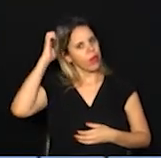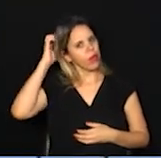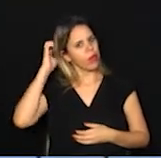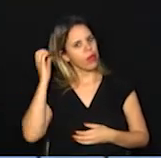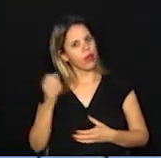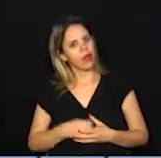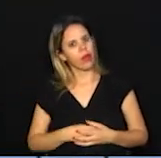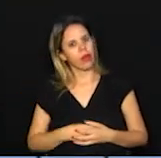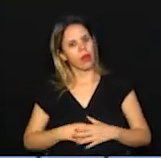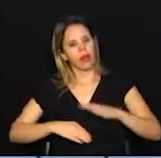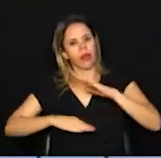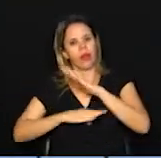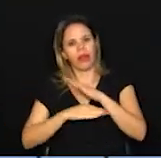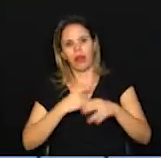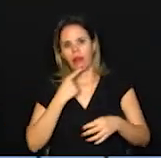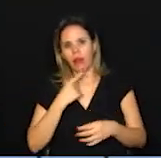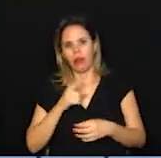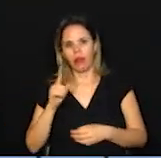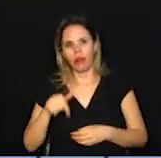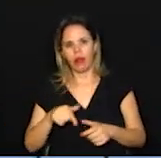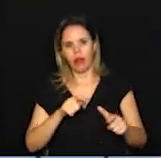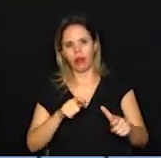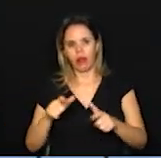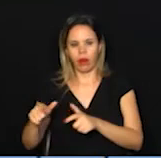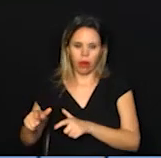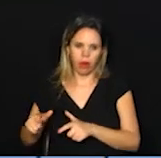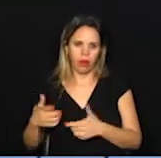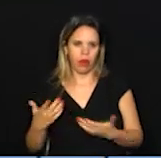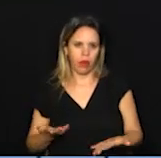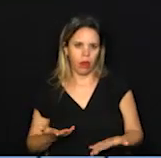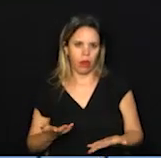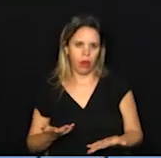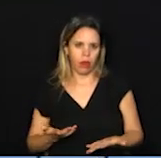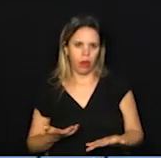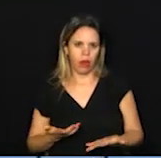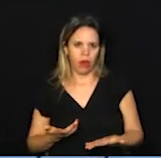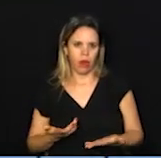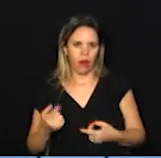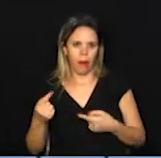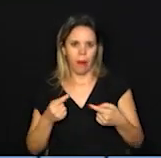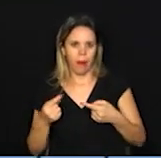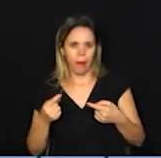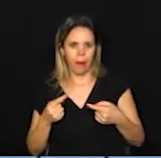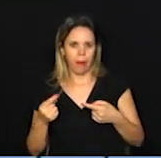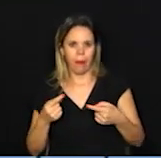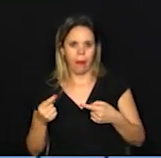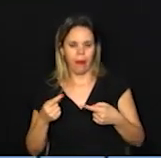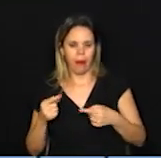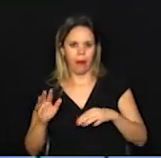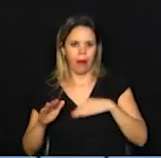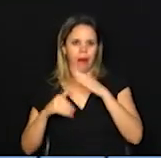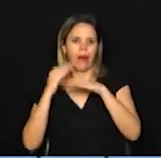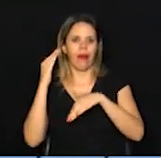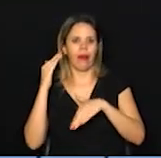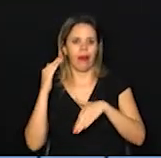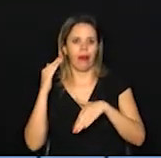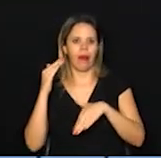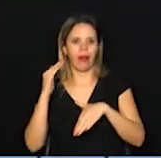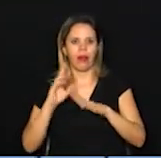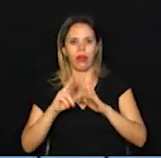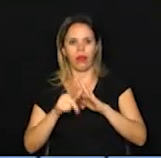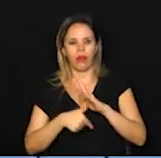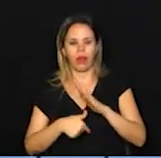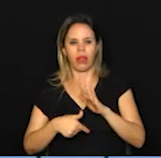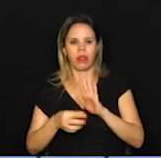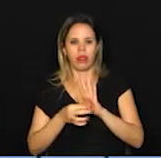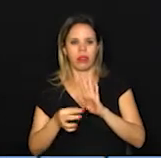salientou que a Câmara de Campinas é um local justamente para esse tipo de debate, para construir pluralidade